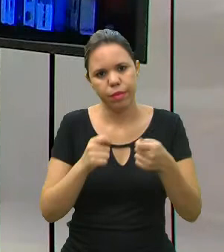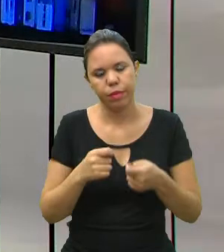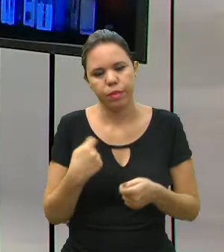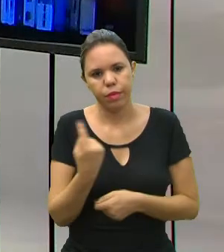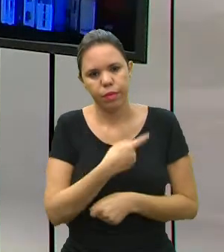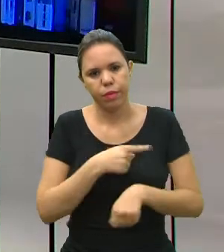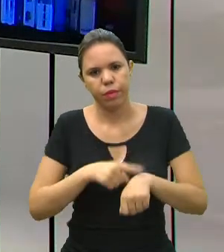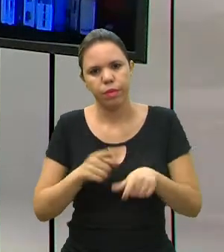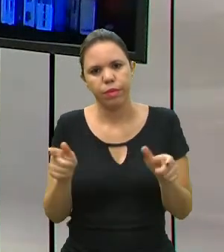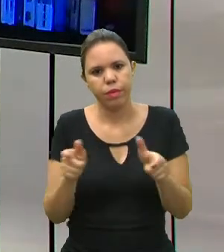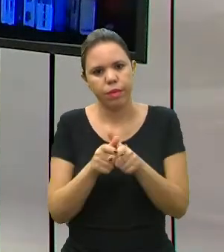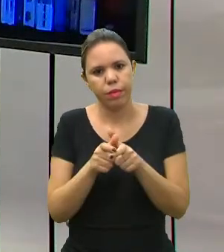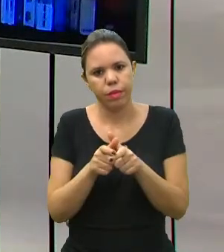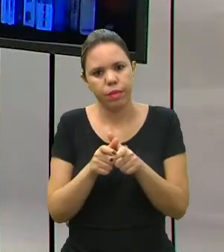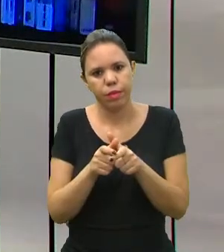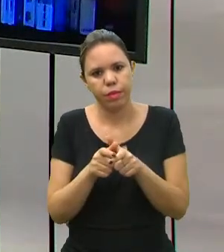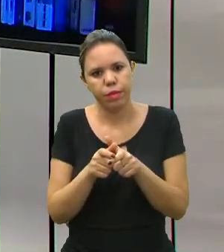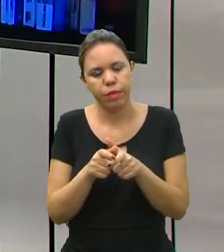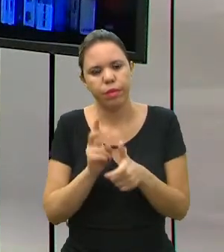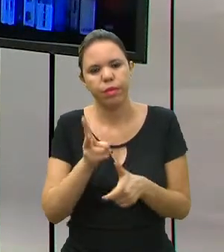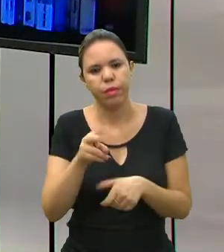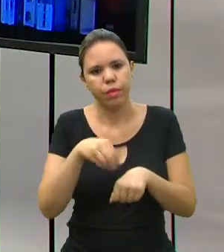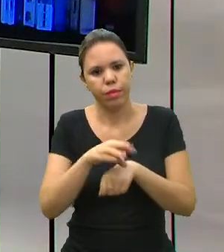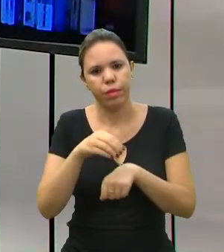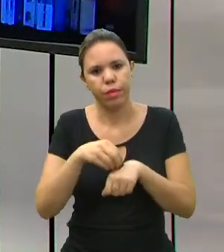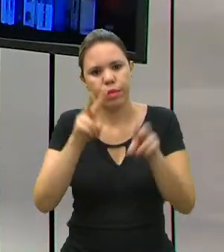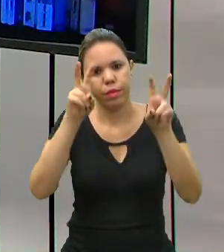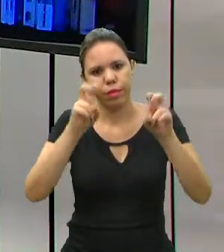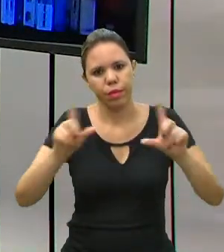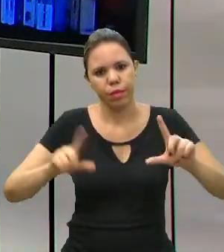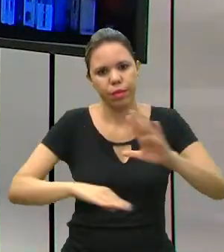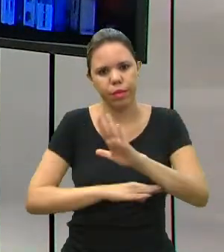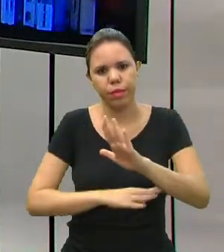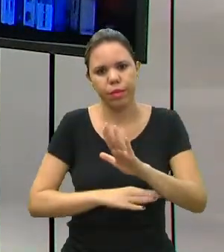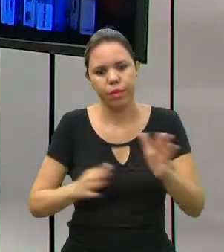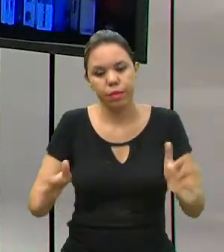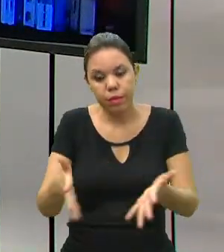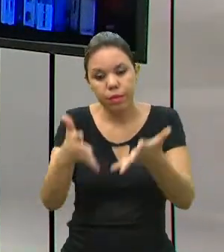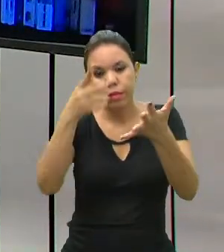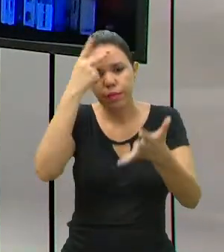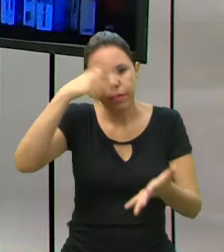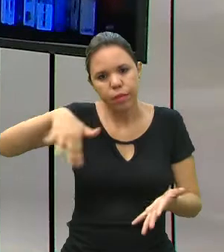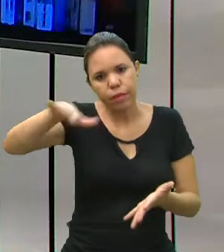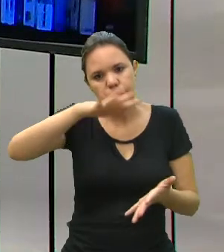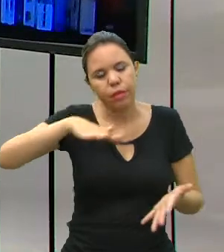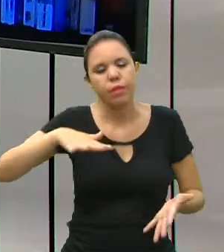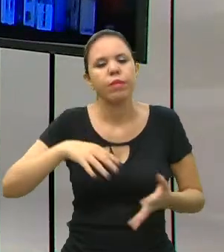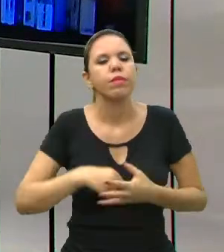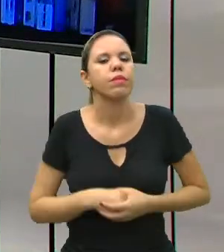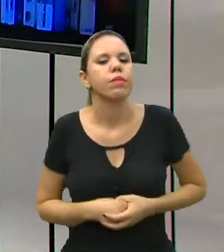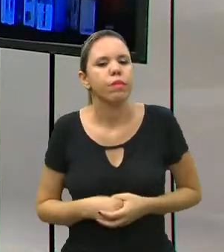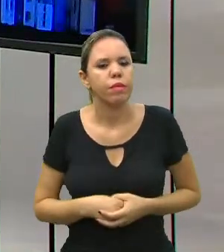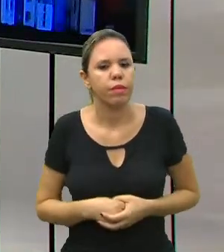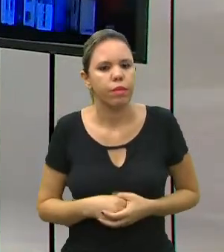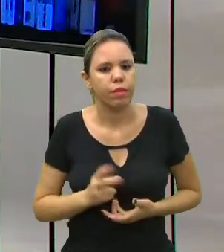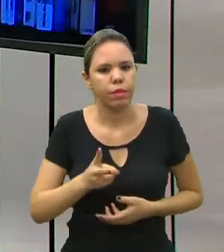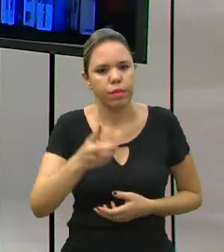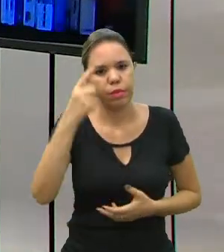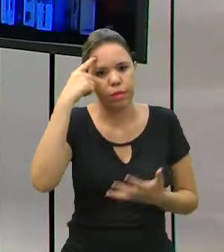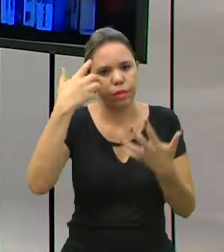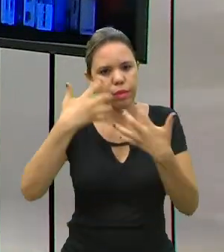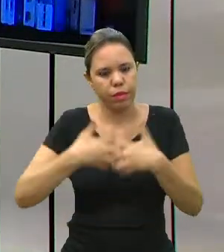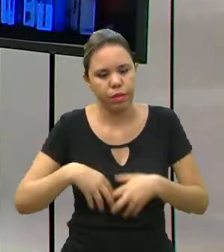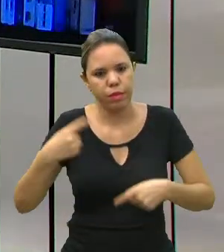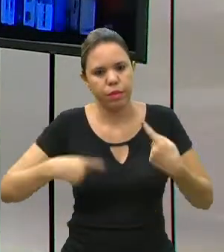sua entrevista. Nosso tempo é curto, mas a gente sempre traz esses assuntos aqui na TV Câmara para estimular a população a